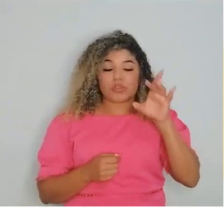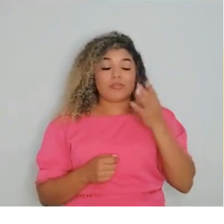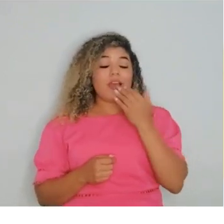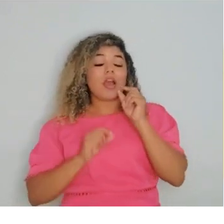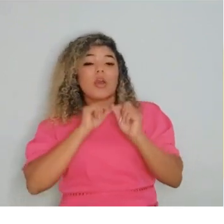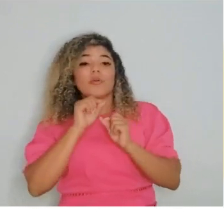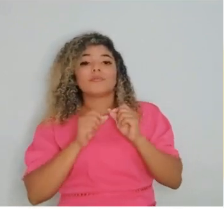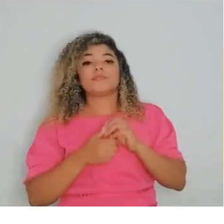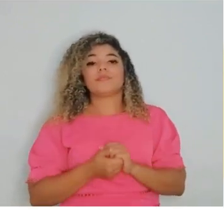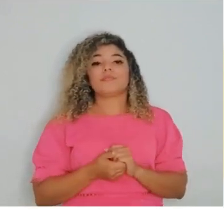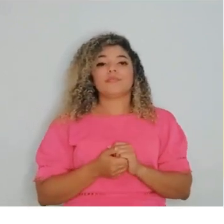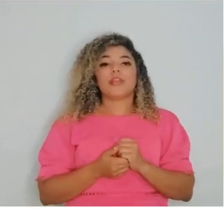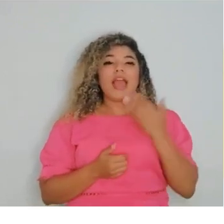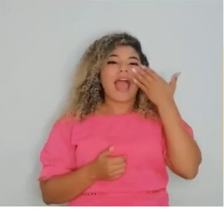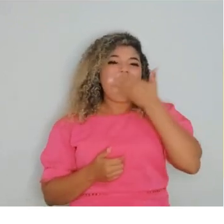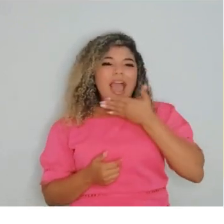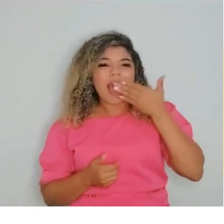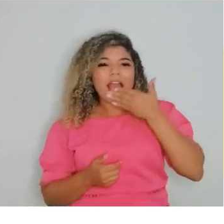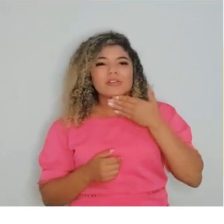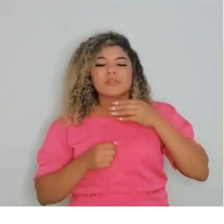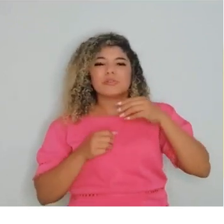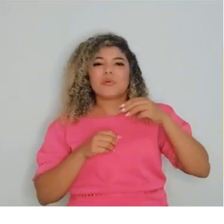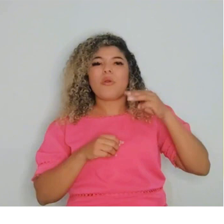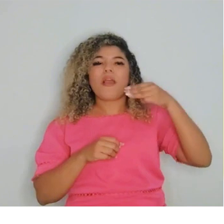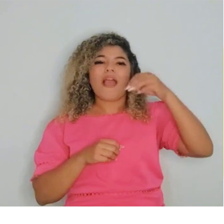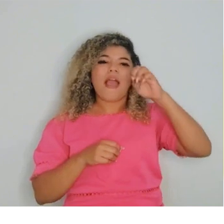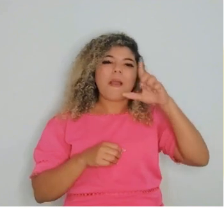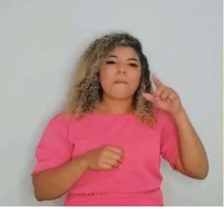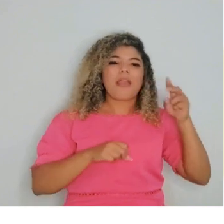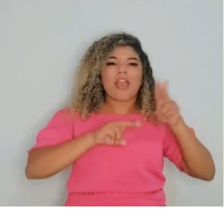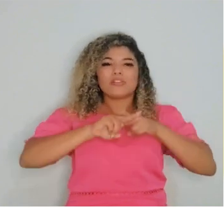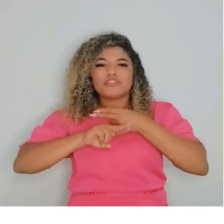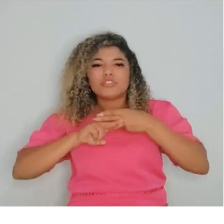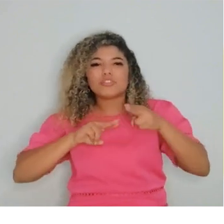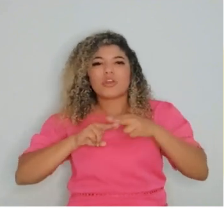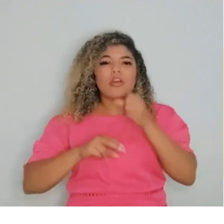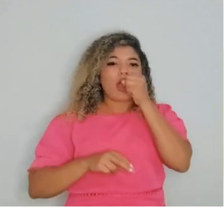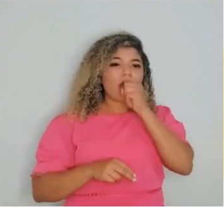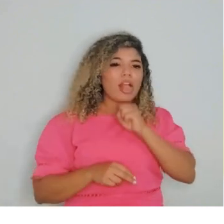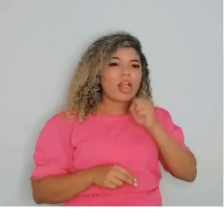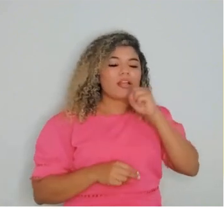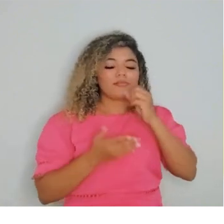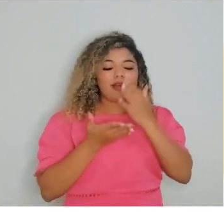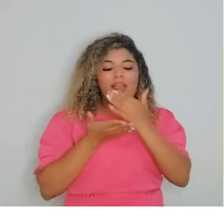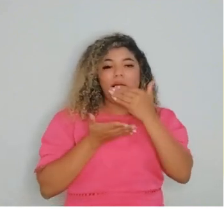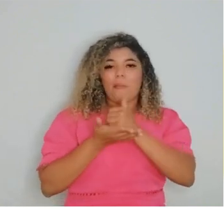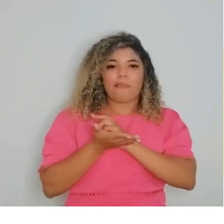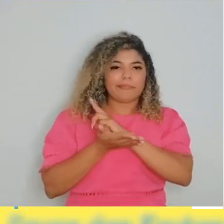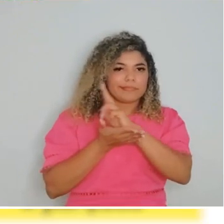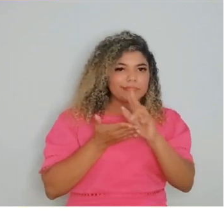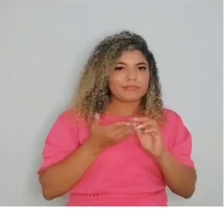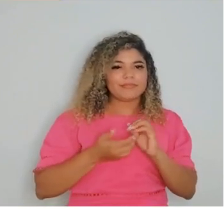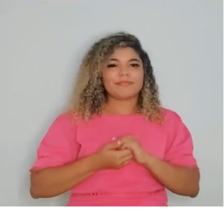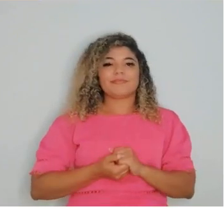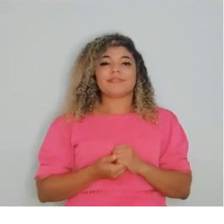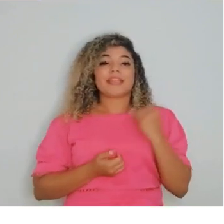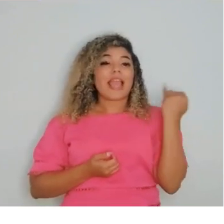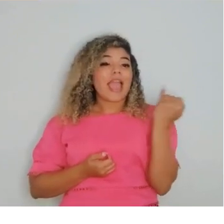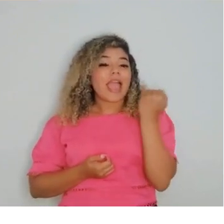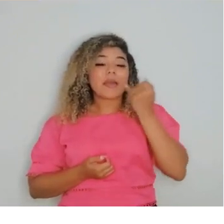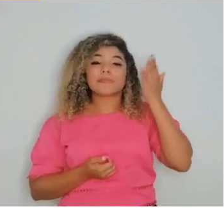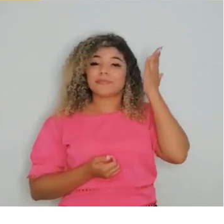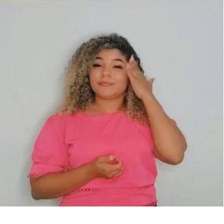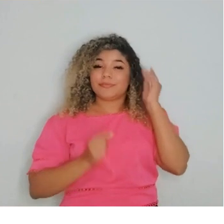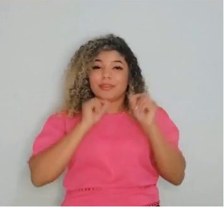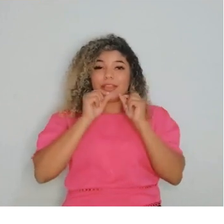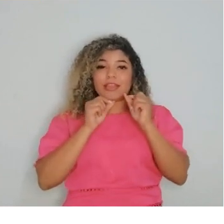alimentos que compõem este grupo são açúcar, mel, chocolate, sorvete, bolo e etc. É